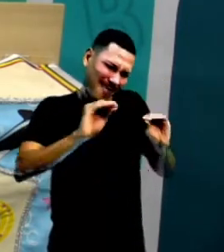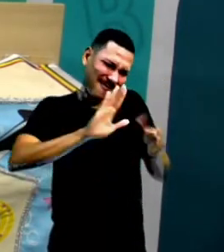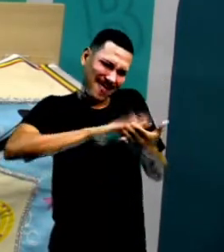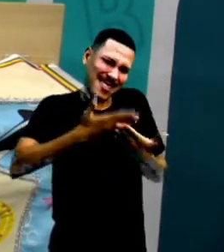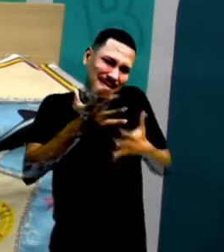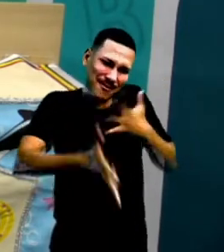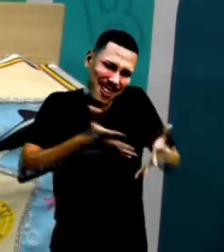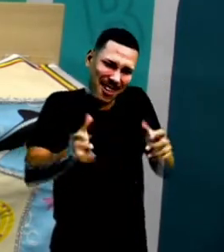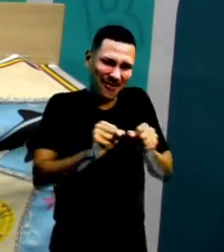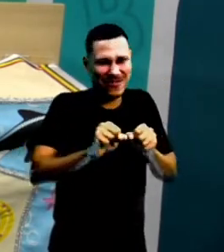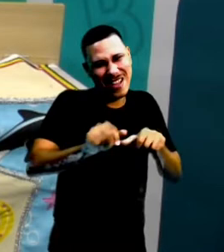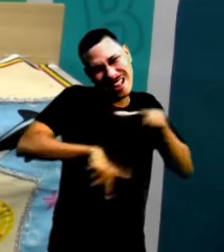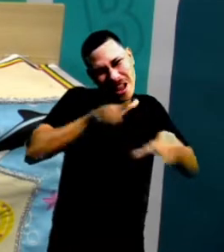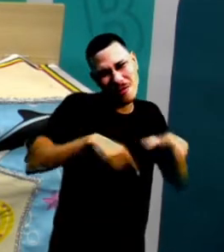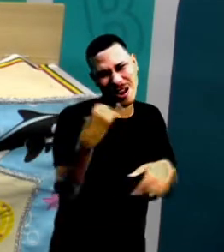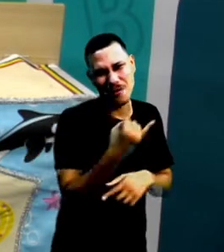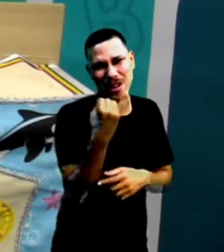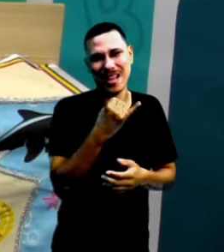importante.